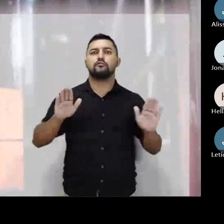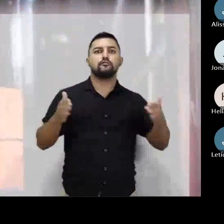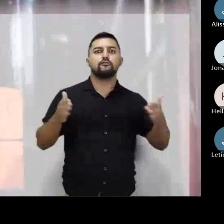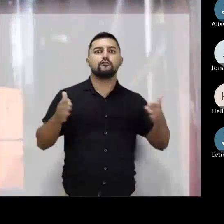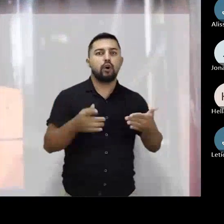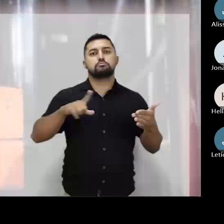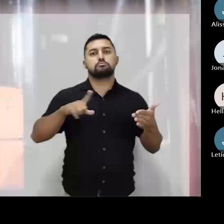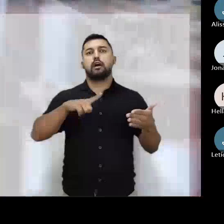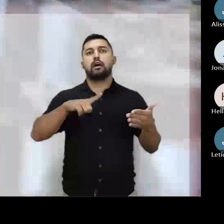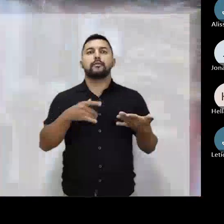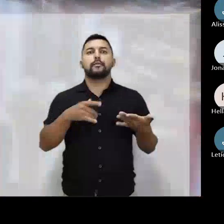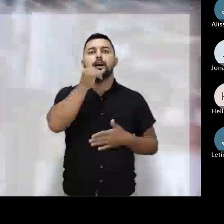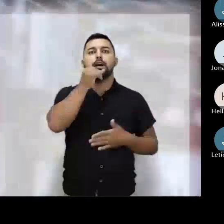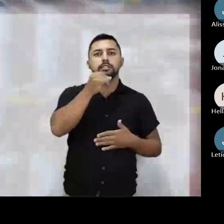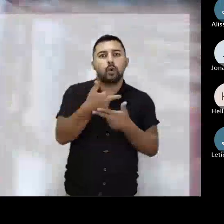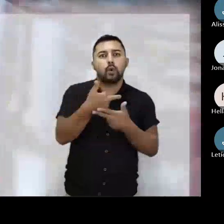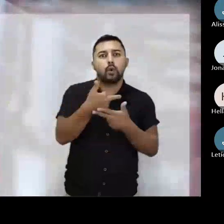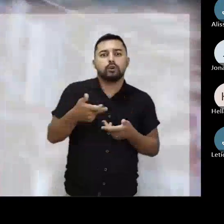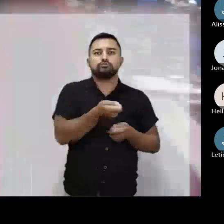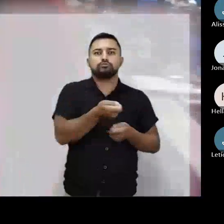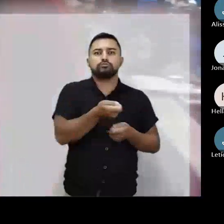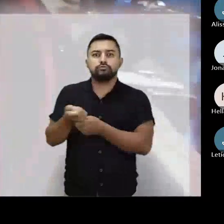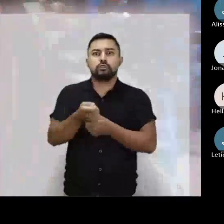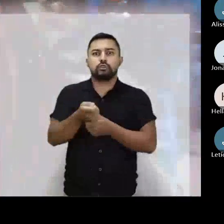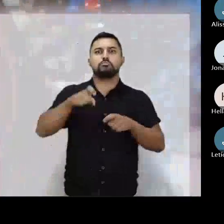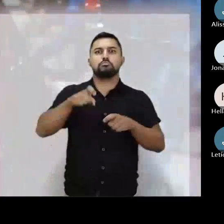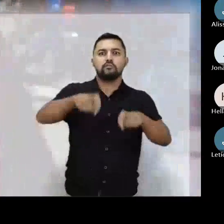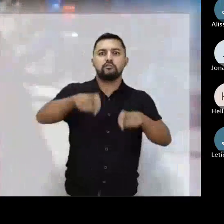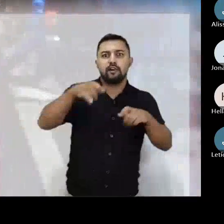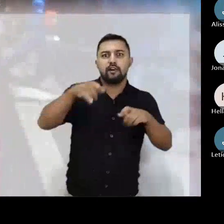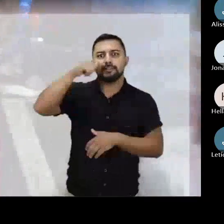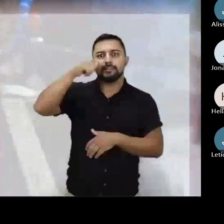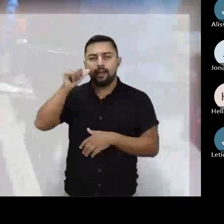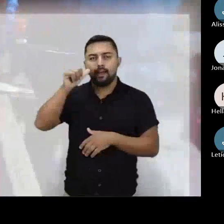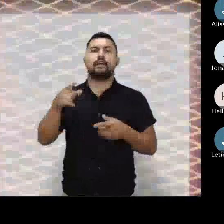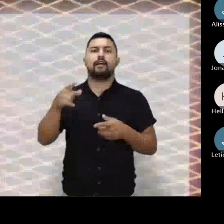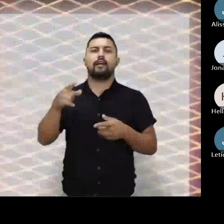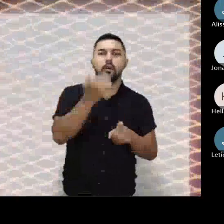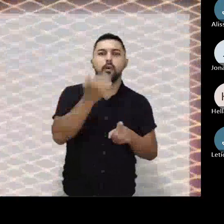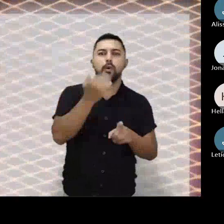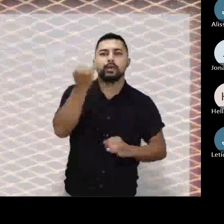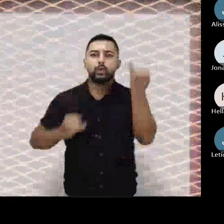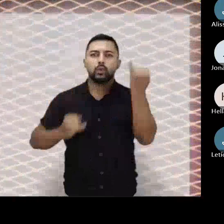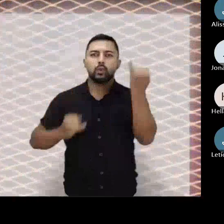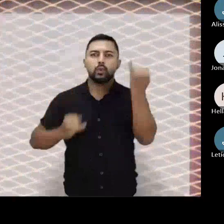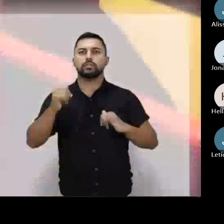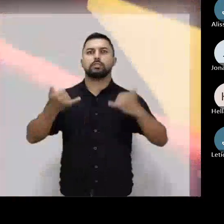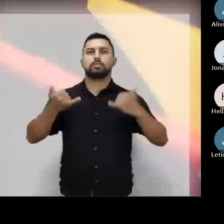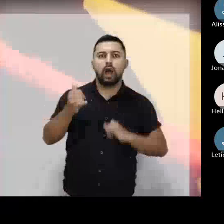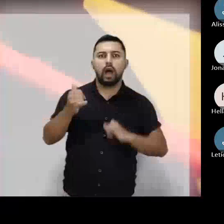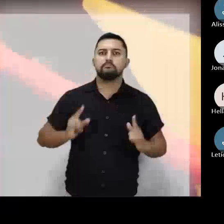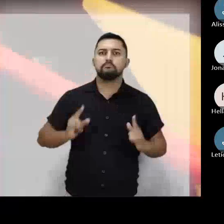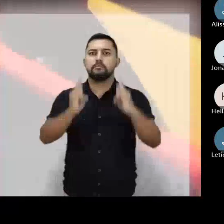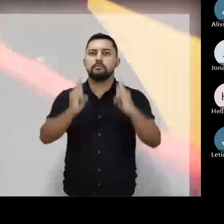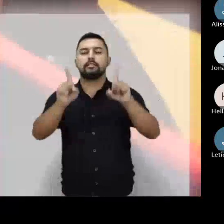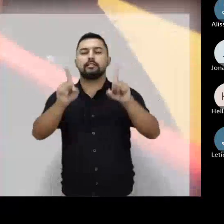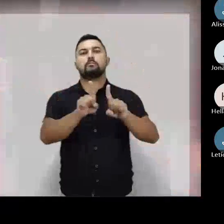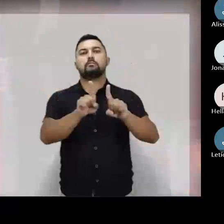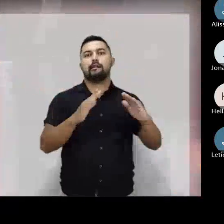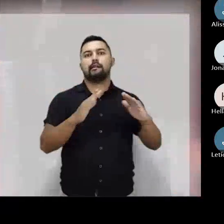oferecendo soluções completas para segmentos de sucção e vácuo, agrícola e irrigação, alimento, industrial,